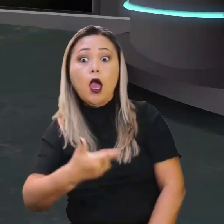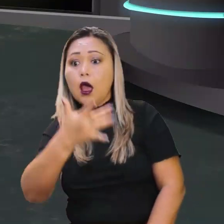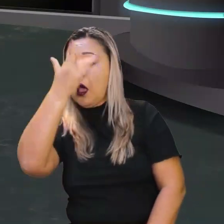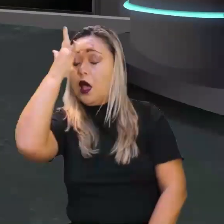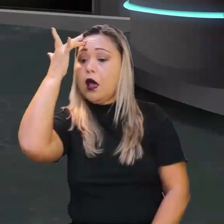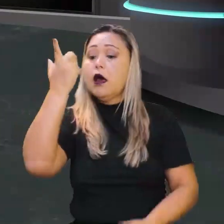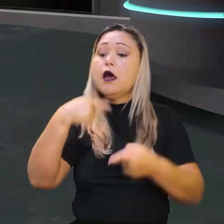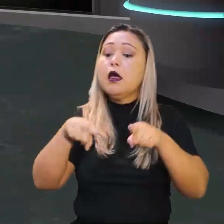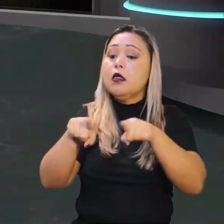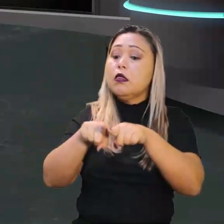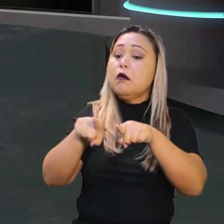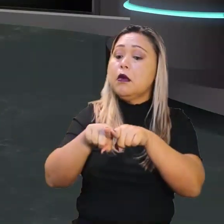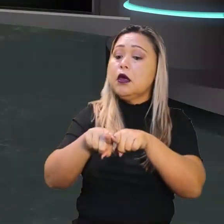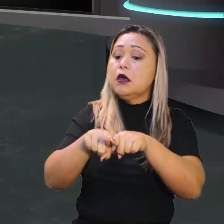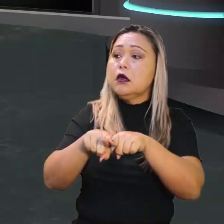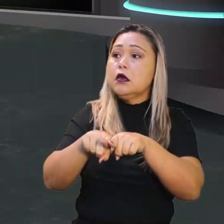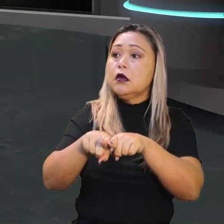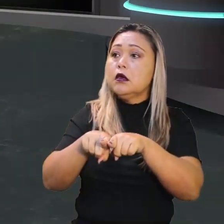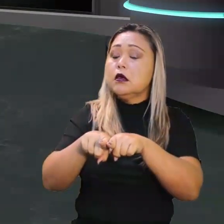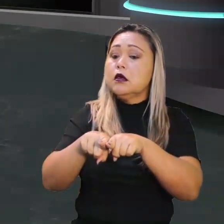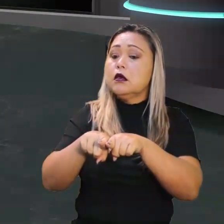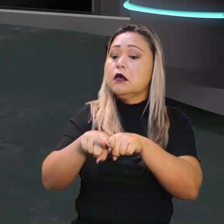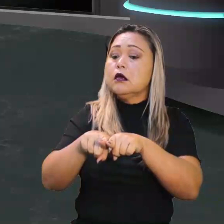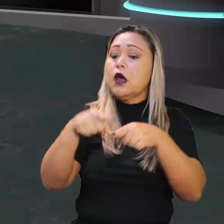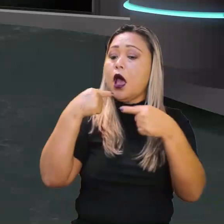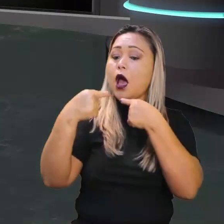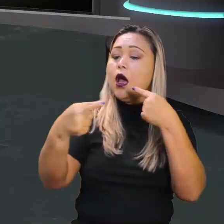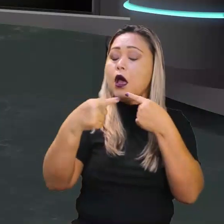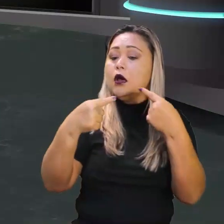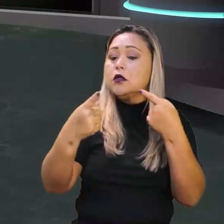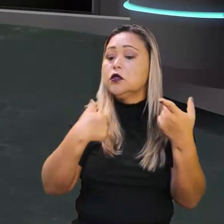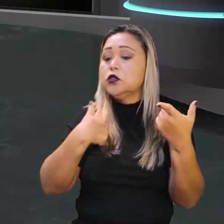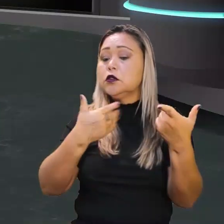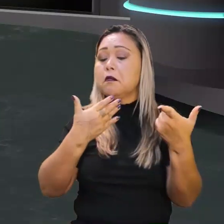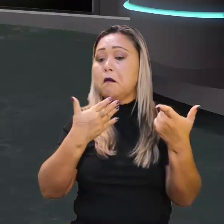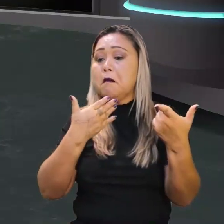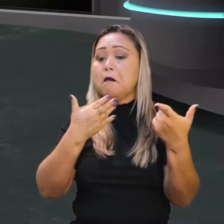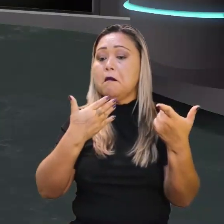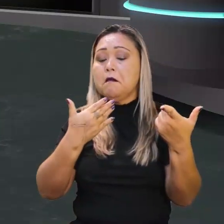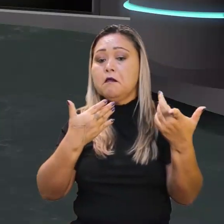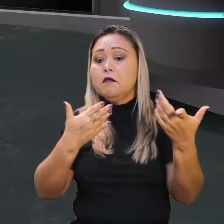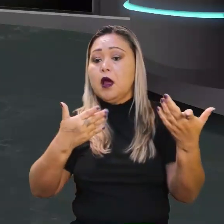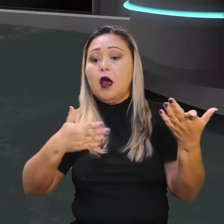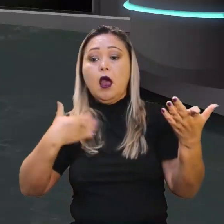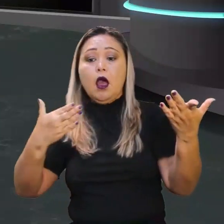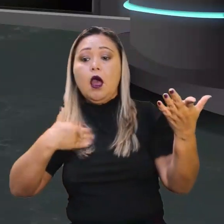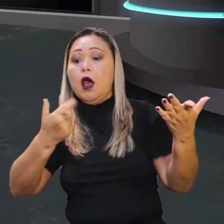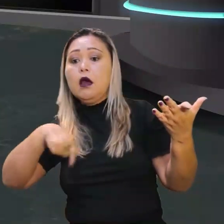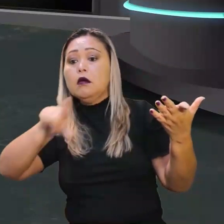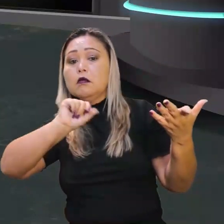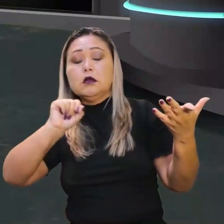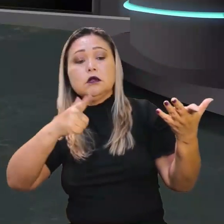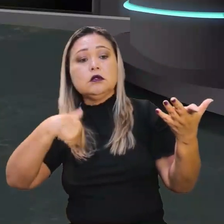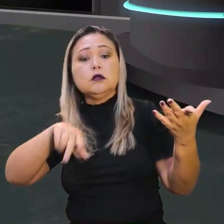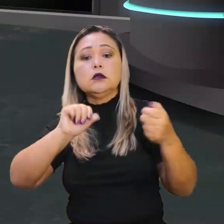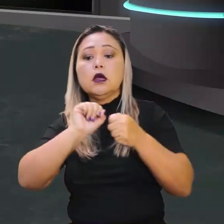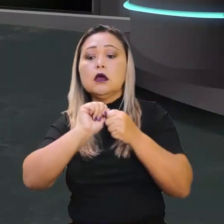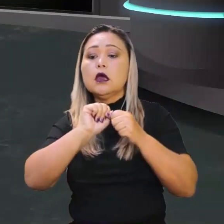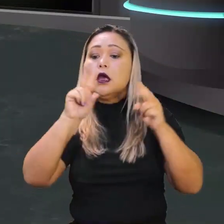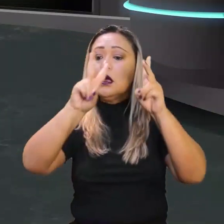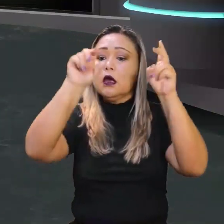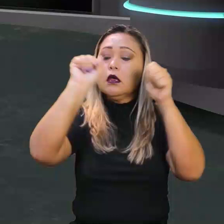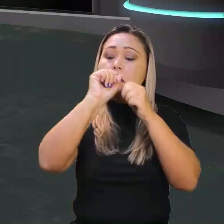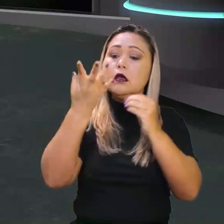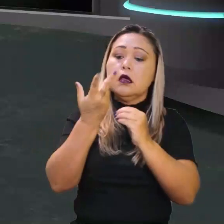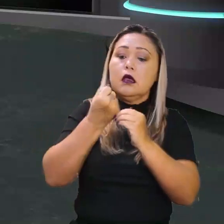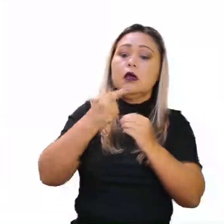também uma forma de questionar, de impactar a todas as questões de arte daquele